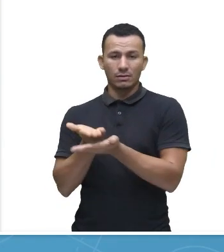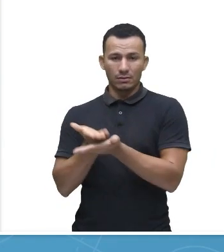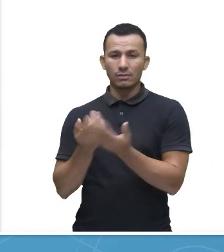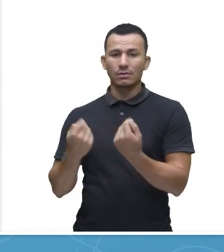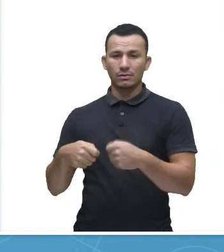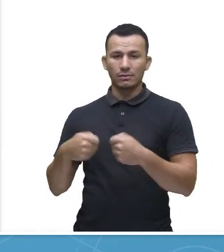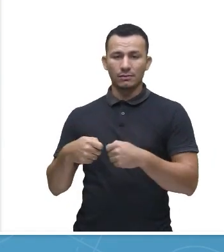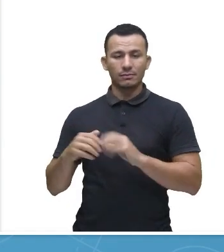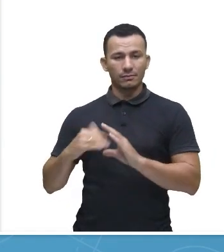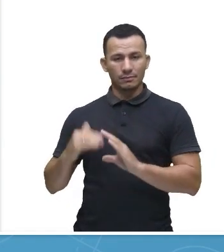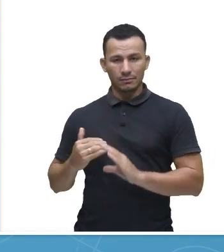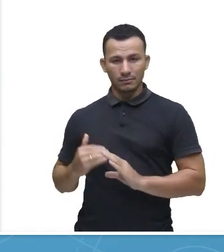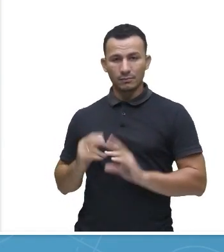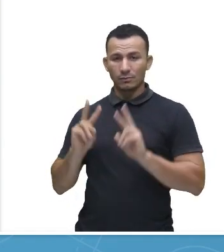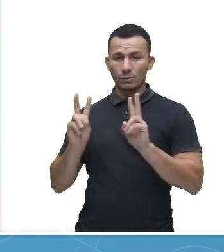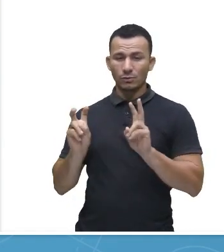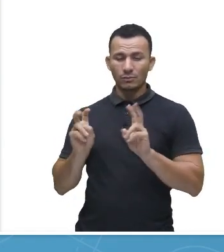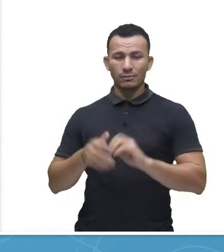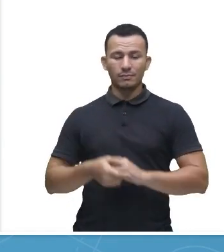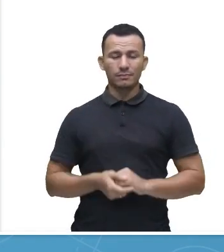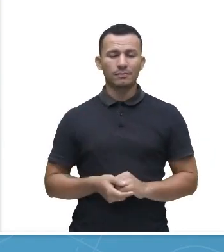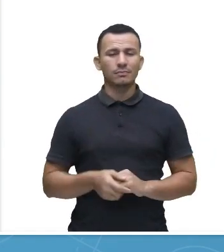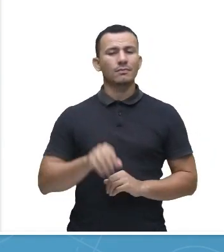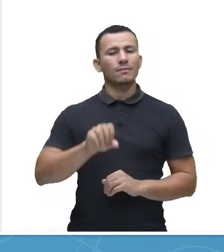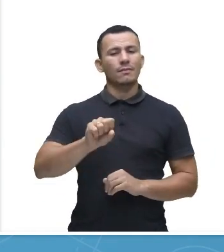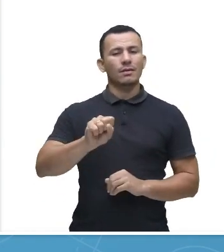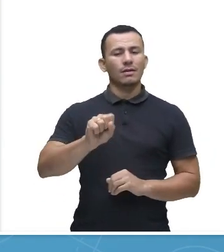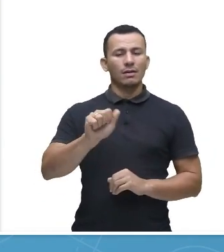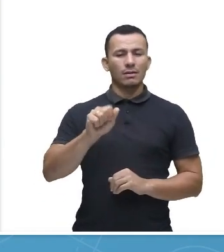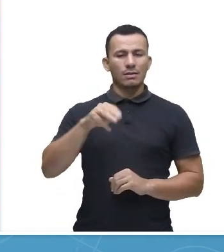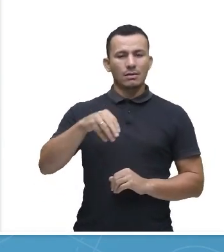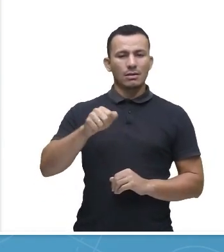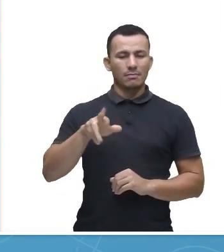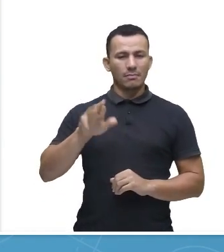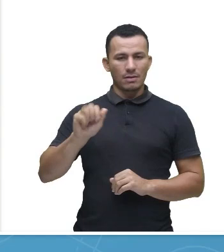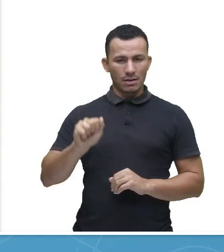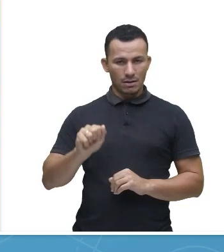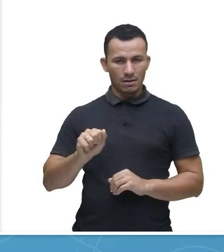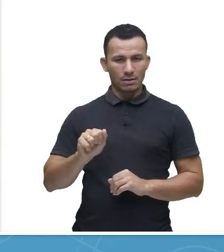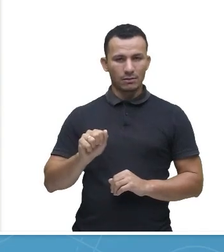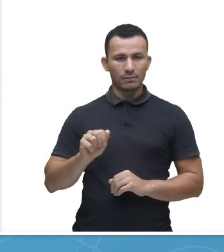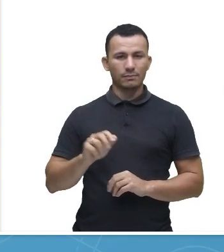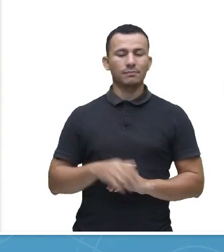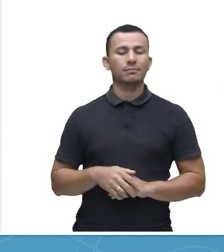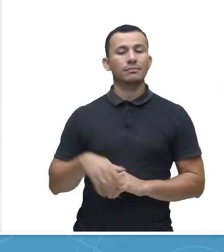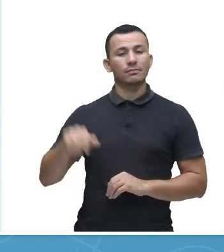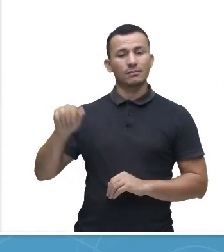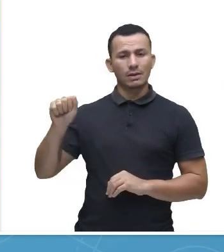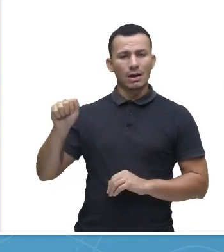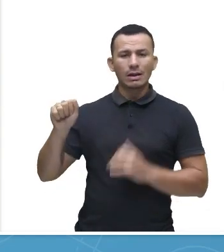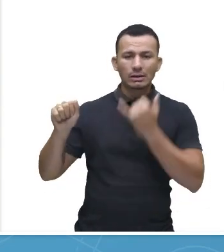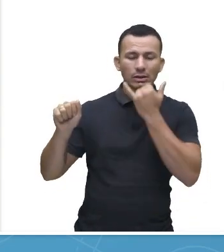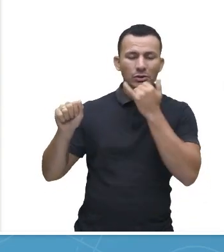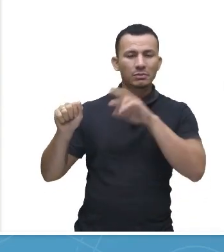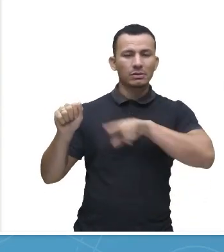Ó, cadê? Vamos lá, Samara, escolheu a letra A. Não, ela está respondendo ali, ainda não